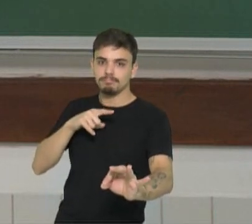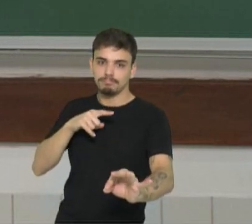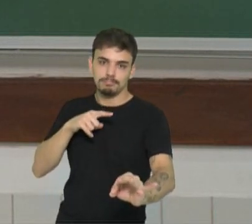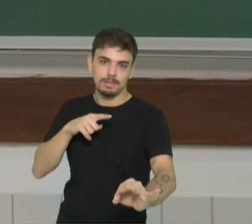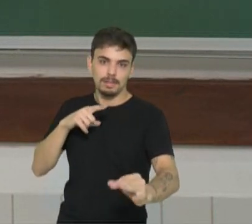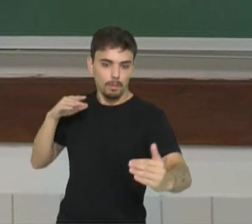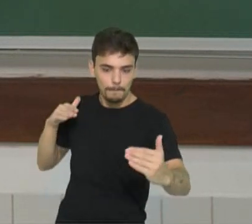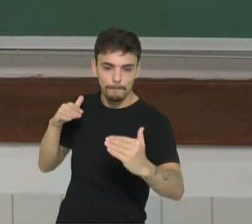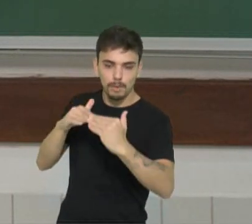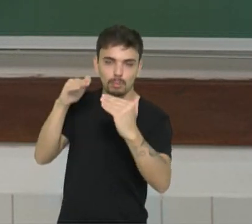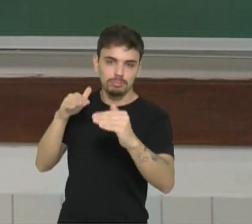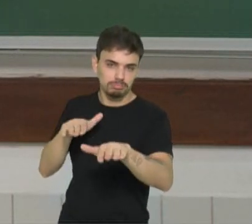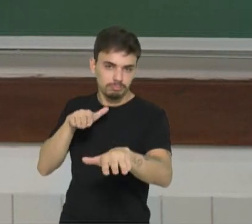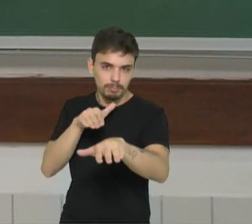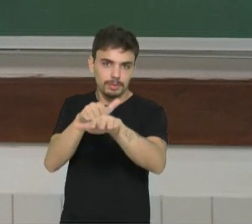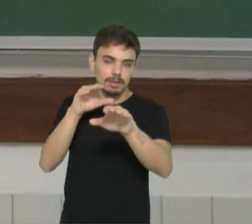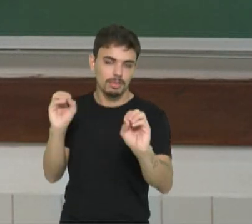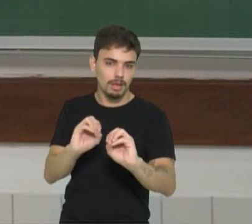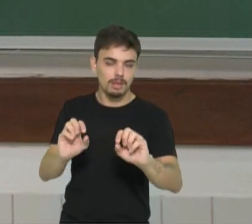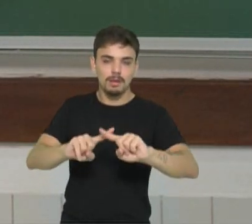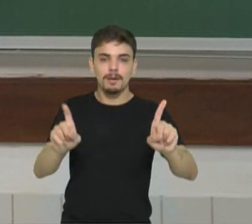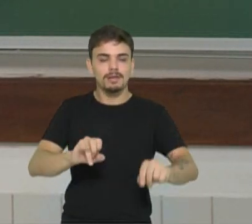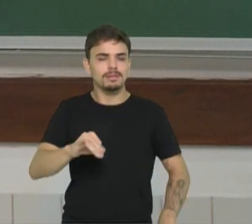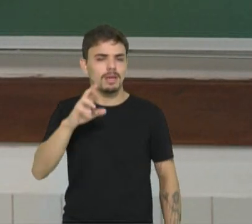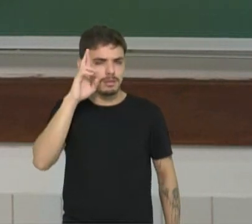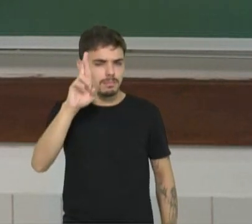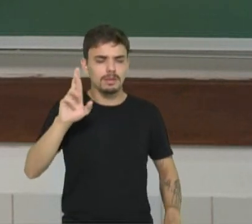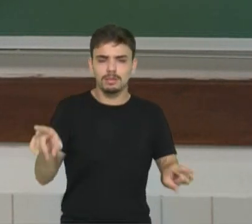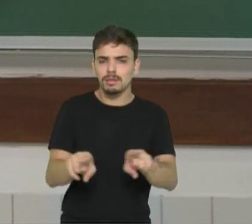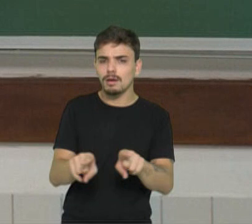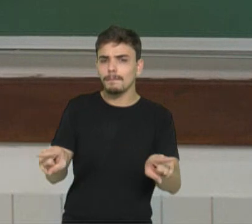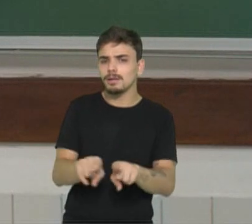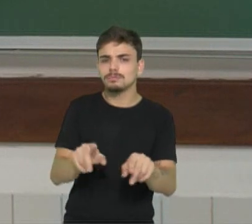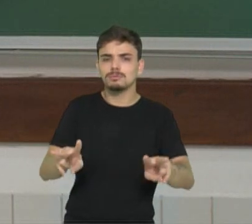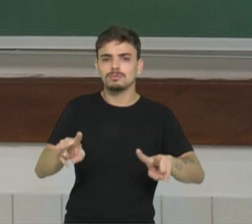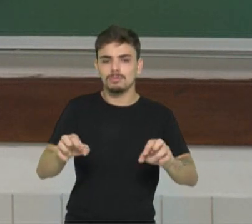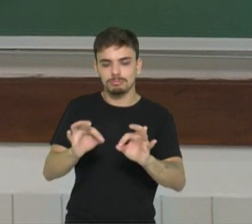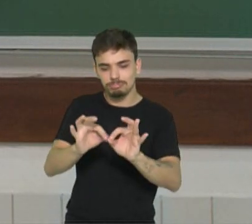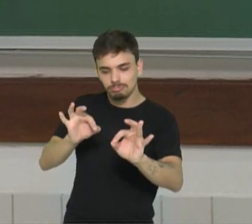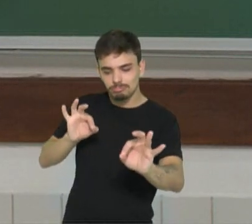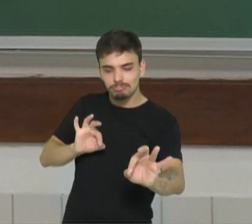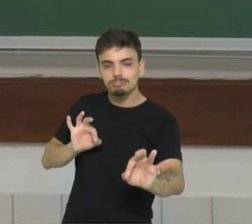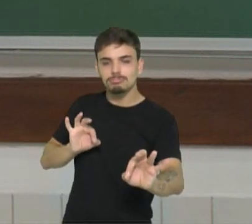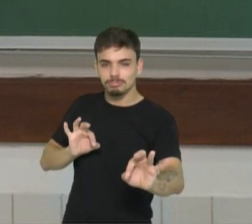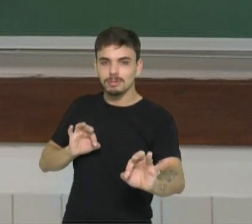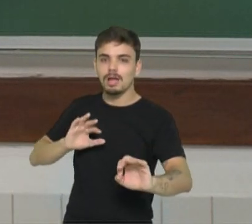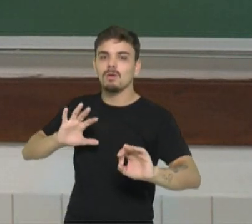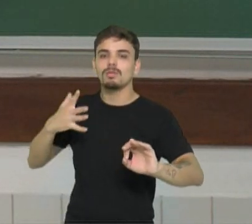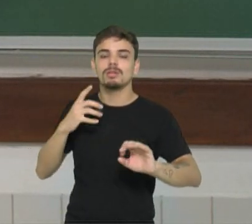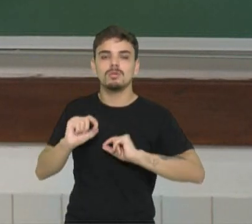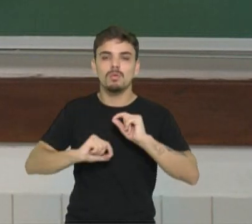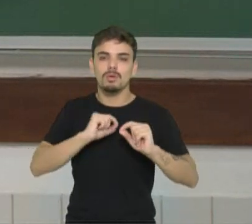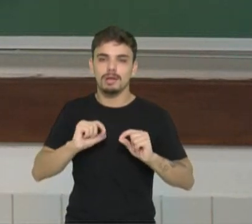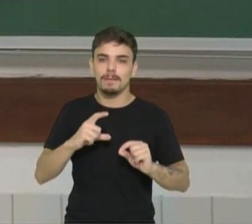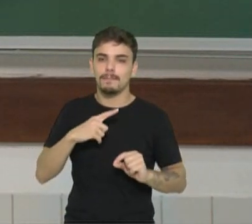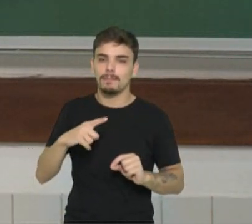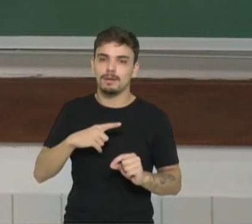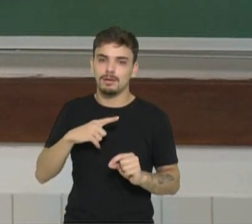eles não se chocam. Mas se eles não respeitam essa distância mínima, né? Aí dá todo aquele processo